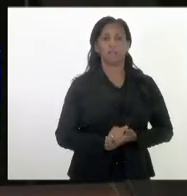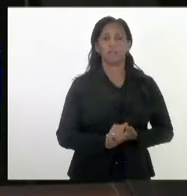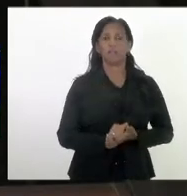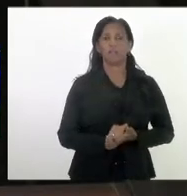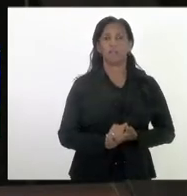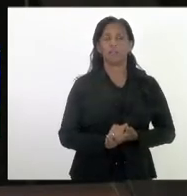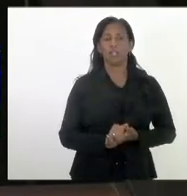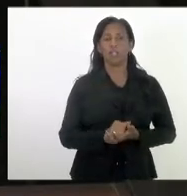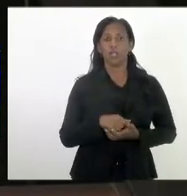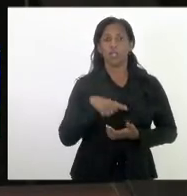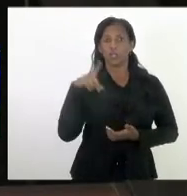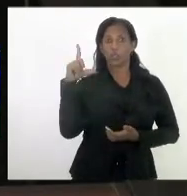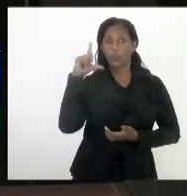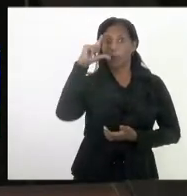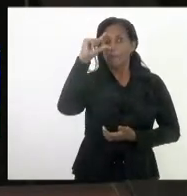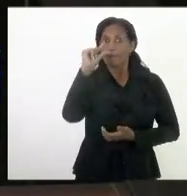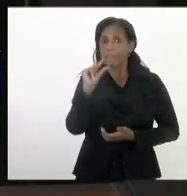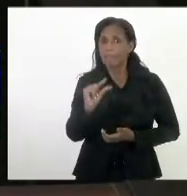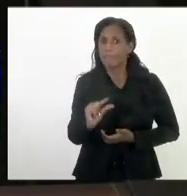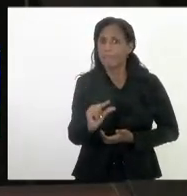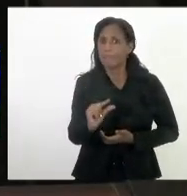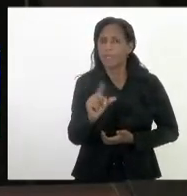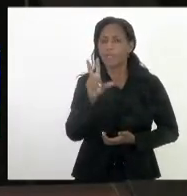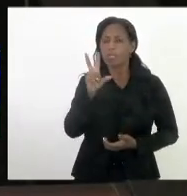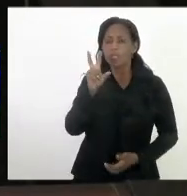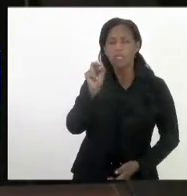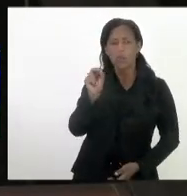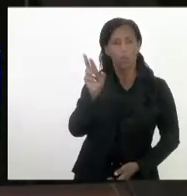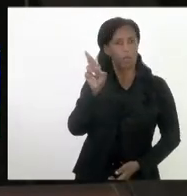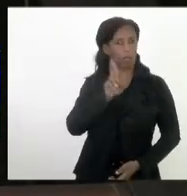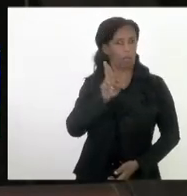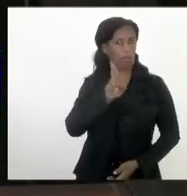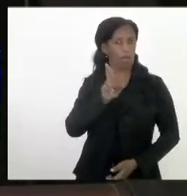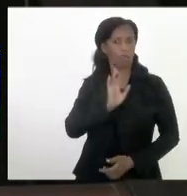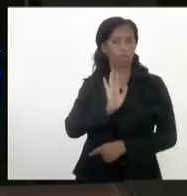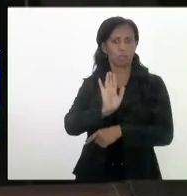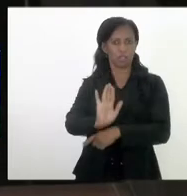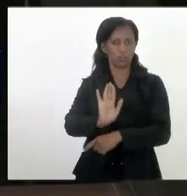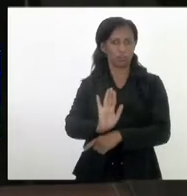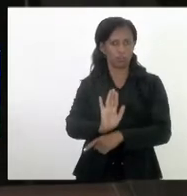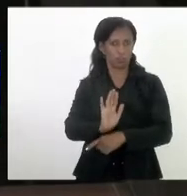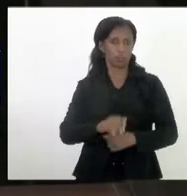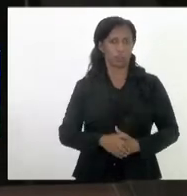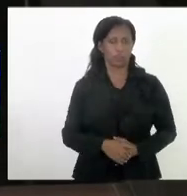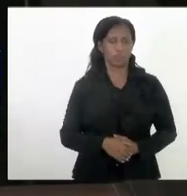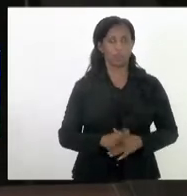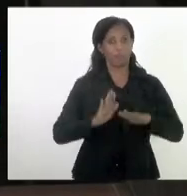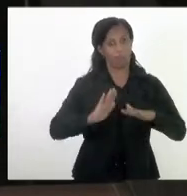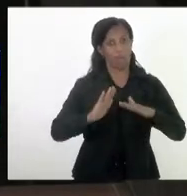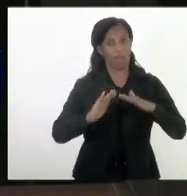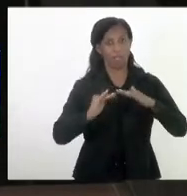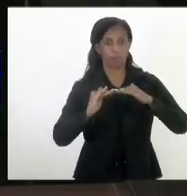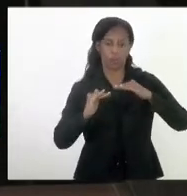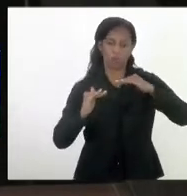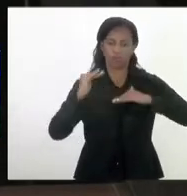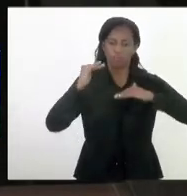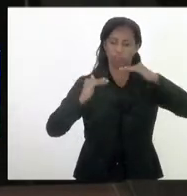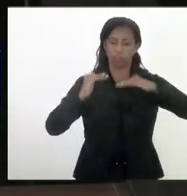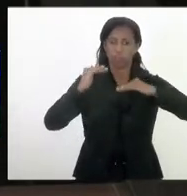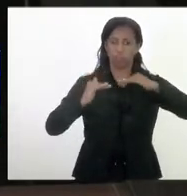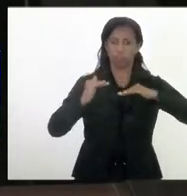que seja, no mínimo, R$ 50,00, mas podendo chegar